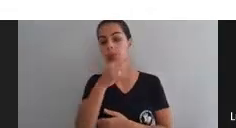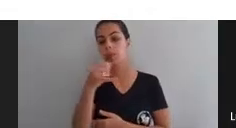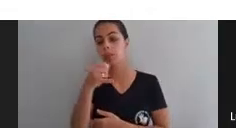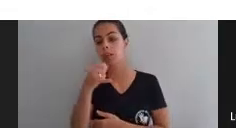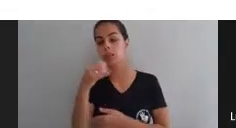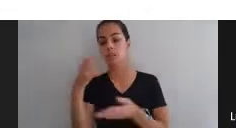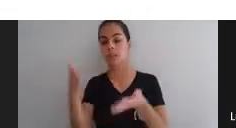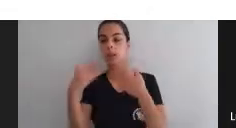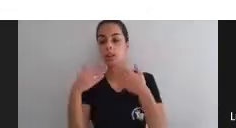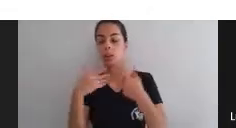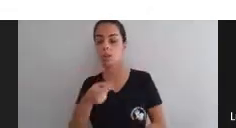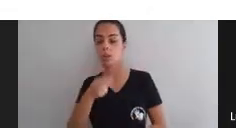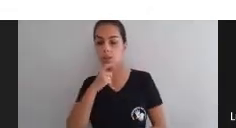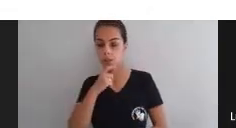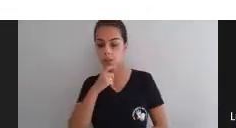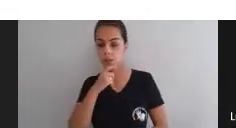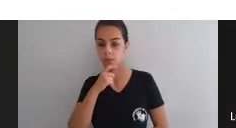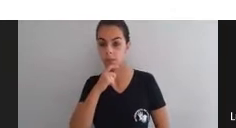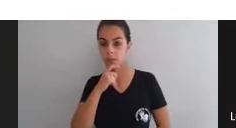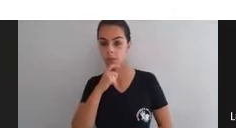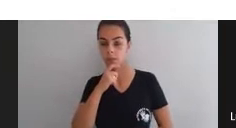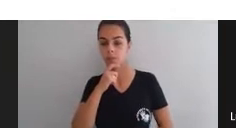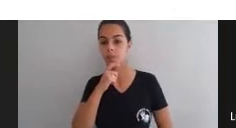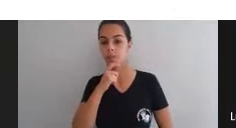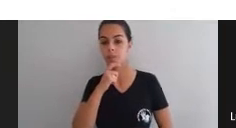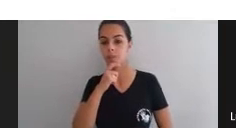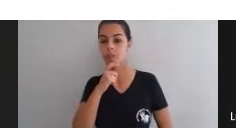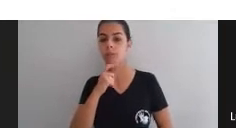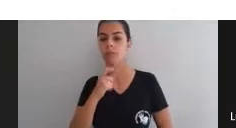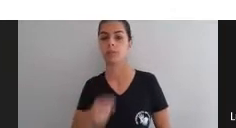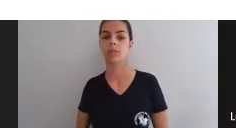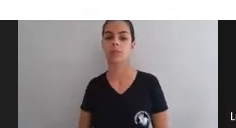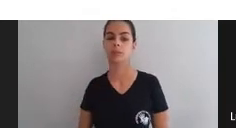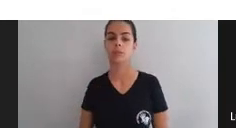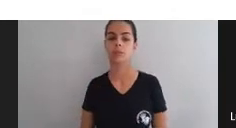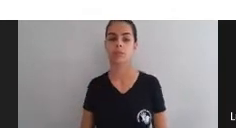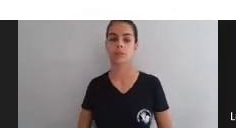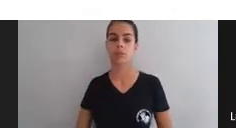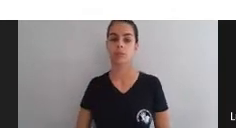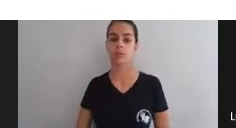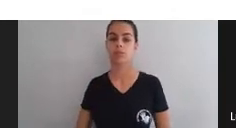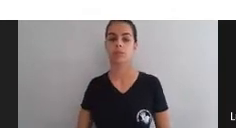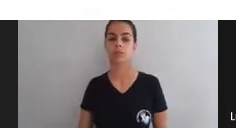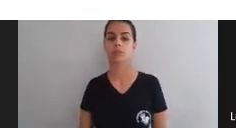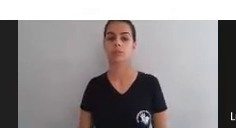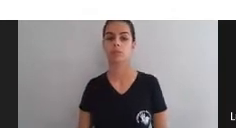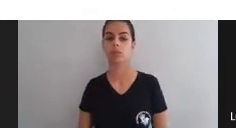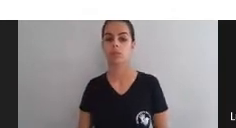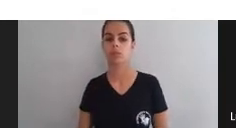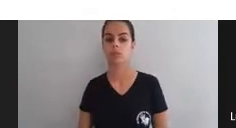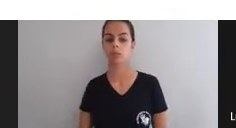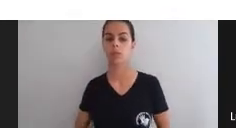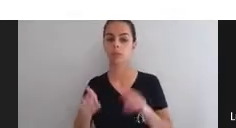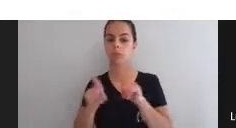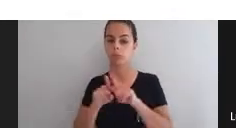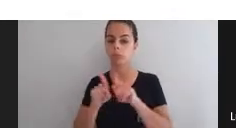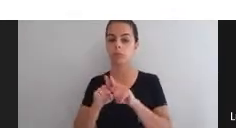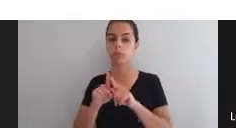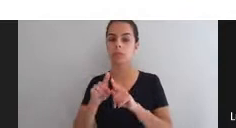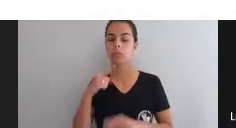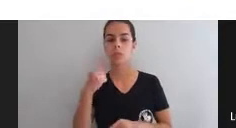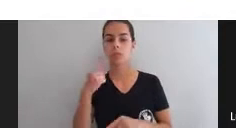módulo. E, bem, fazendo as mesmas considerações que a gente tinha acabado de